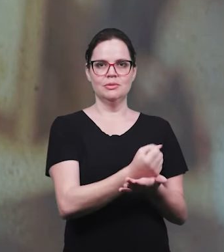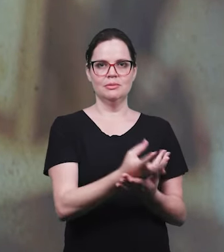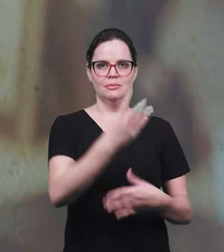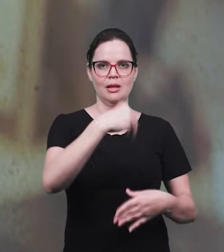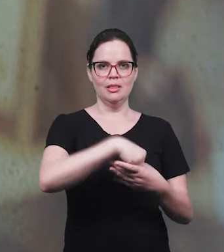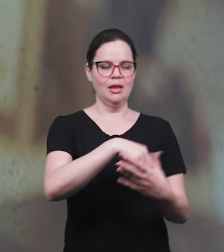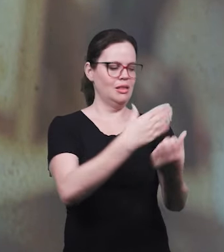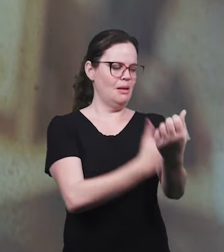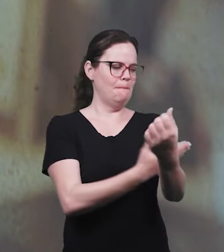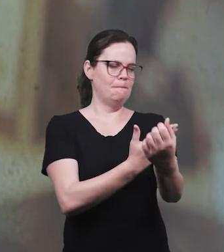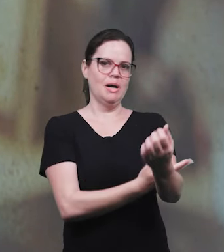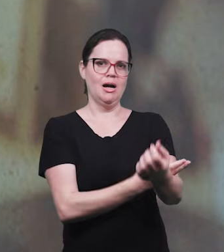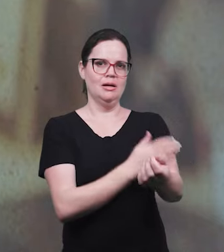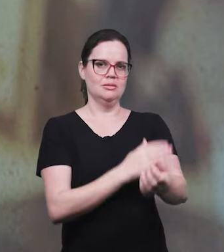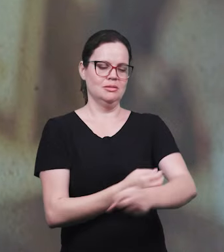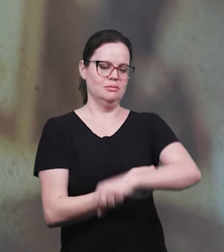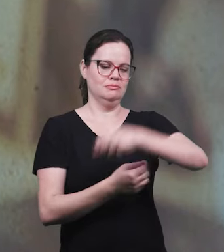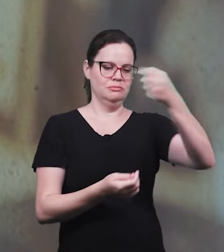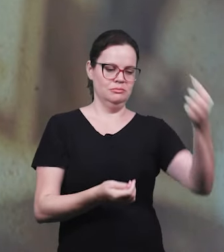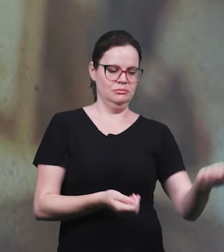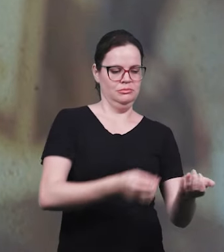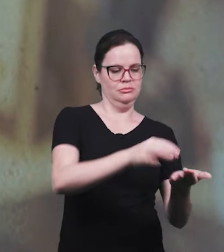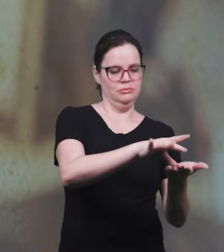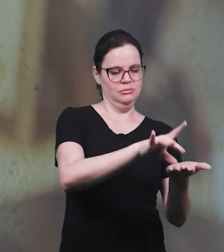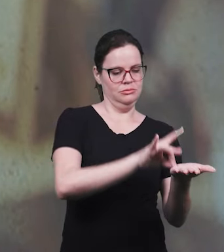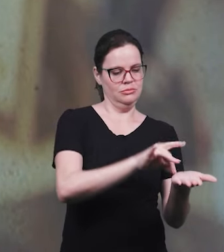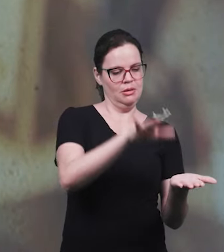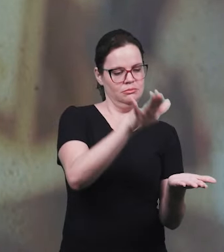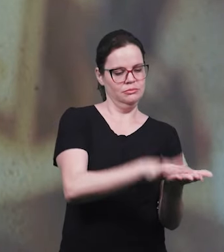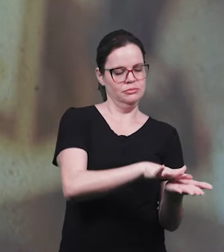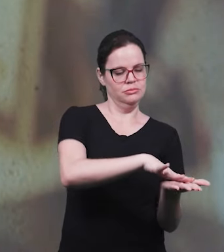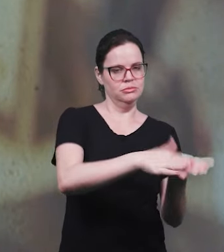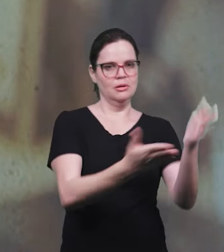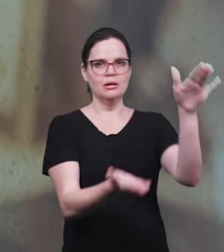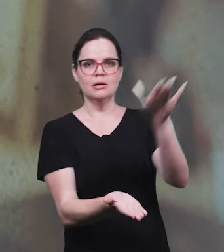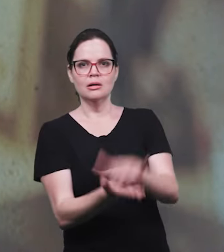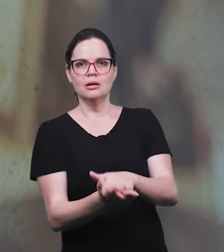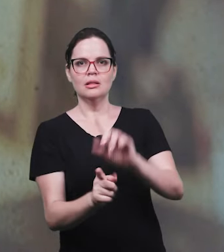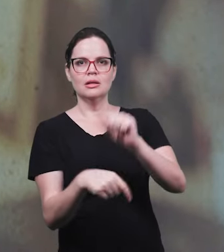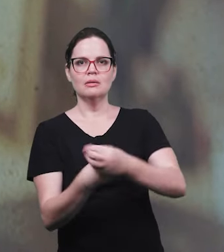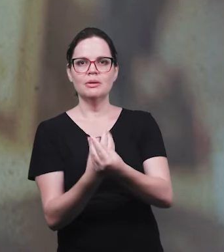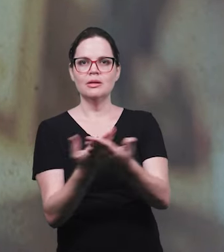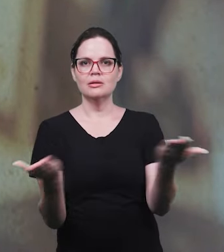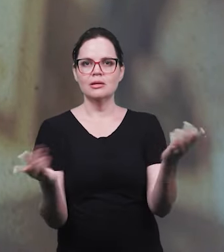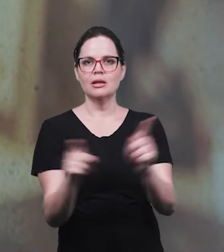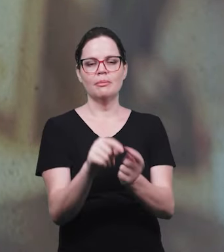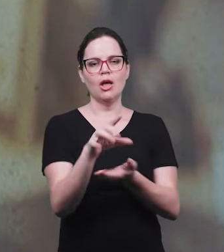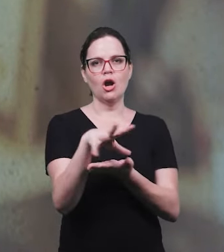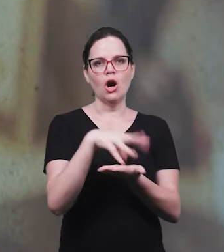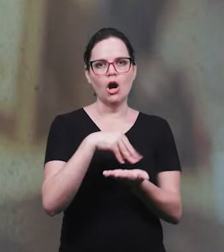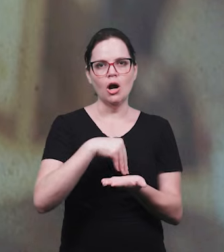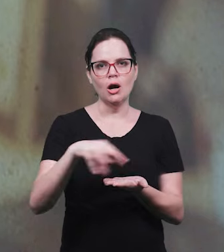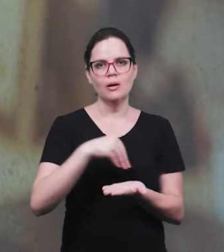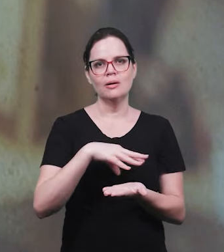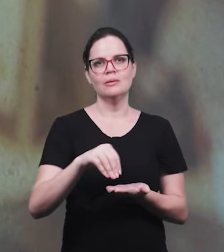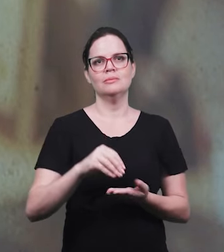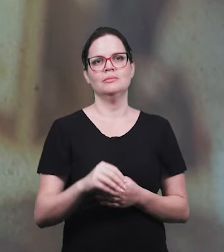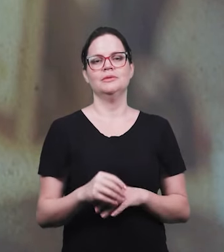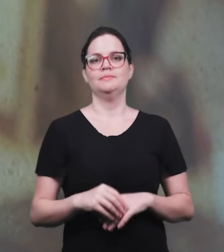numa pasta, para você ter depois também a sua parte da petição. Mais à frente eu lembro que já havia